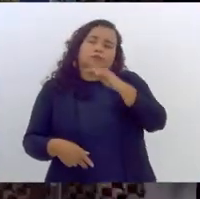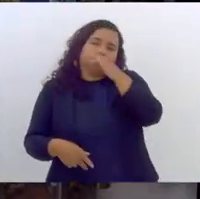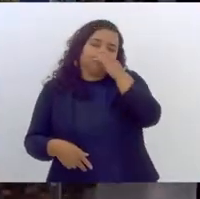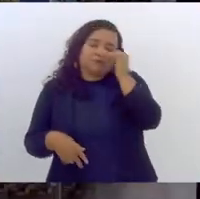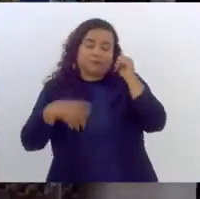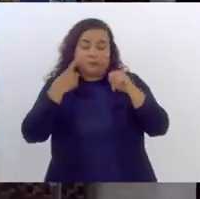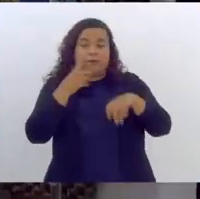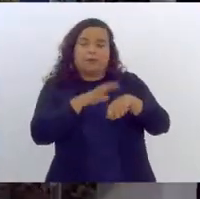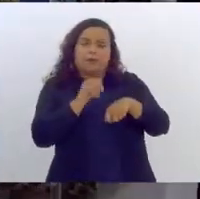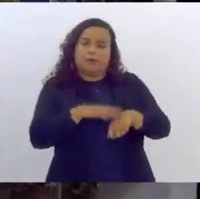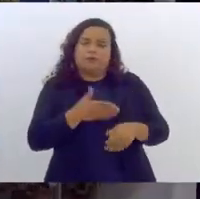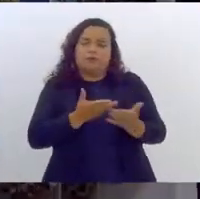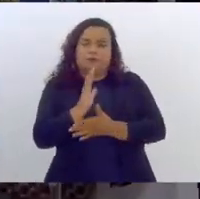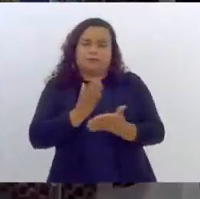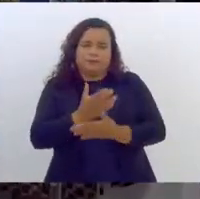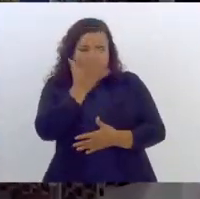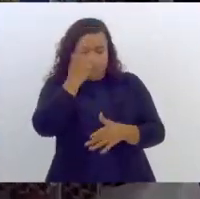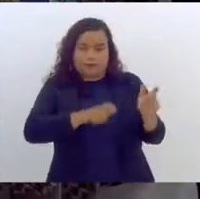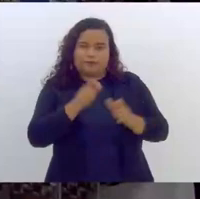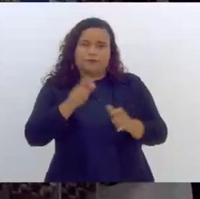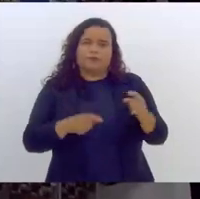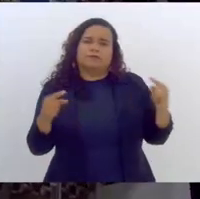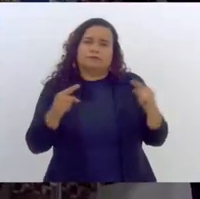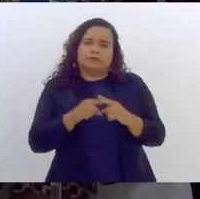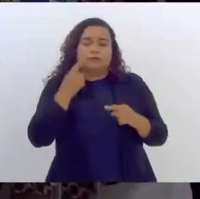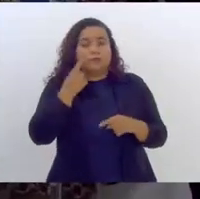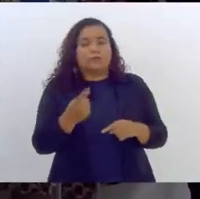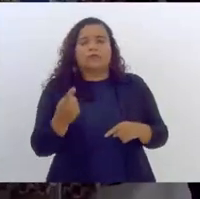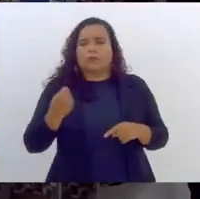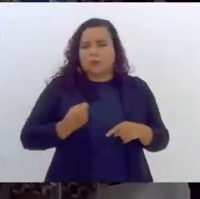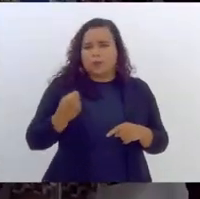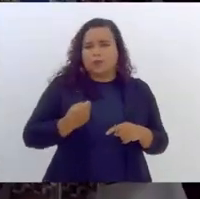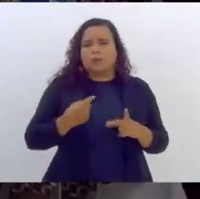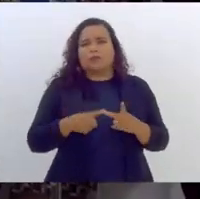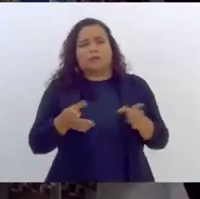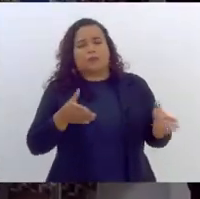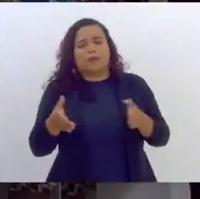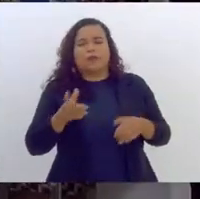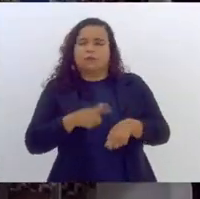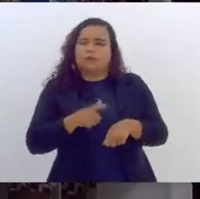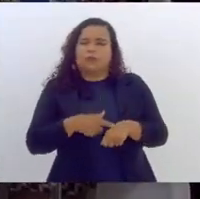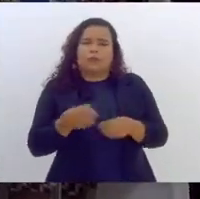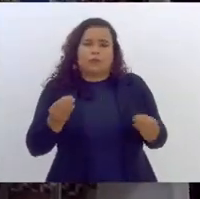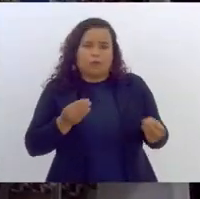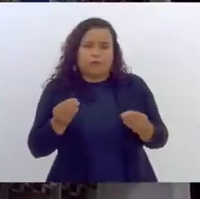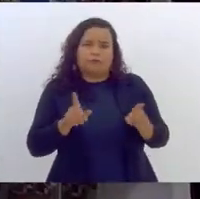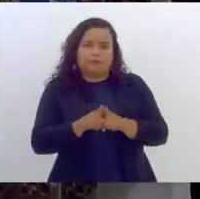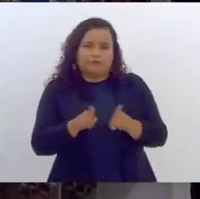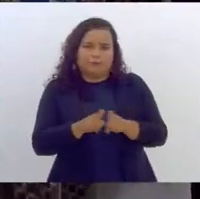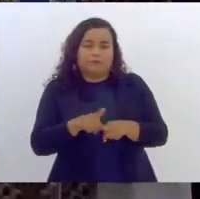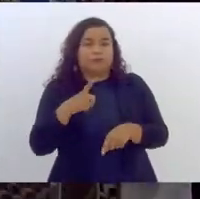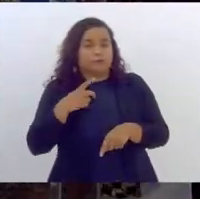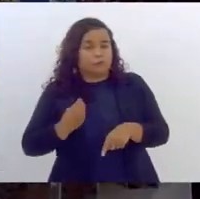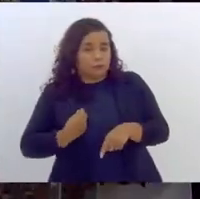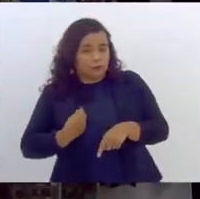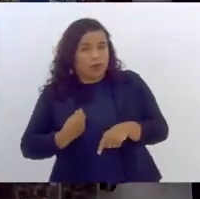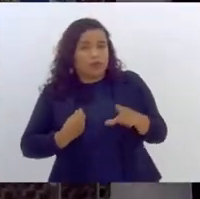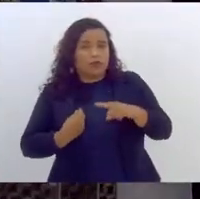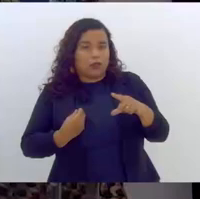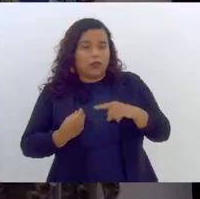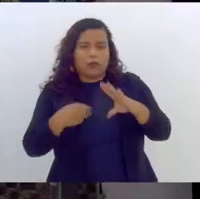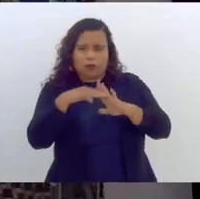a convocação desses aprovados numa relação de números e período de tempo existe um